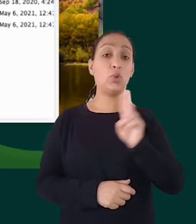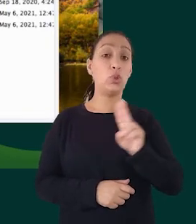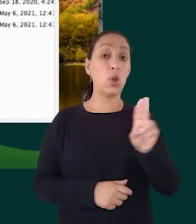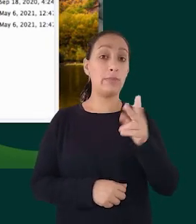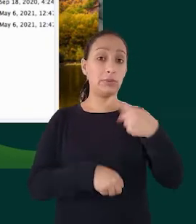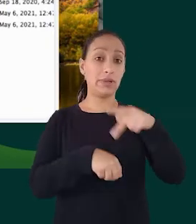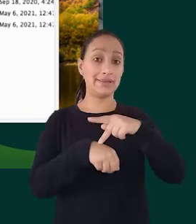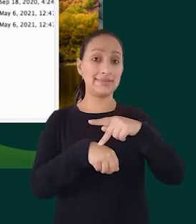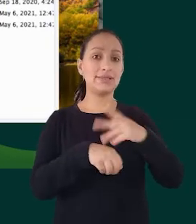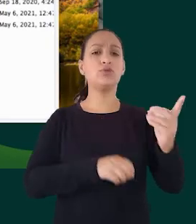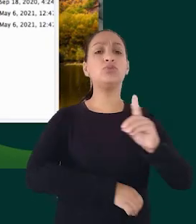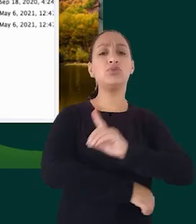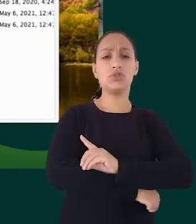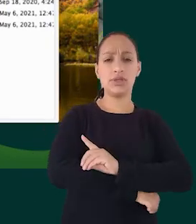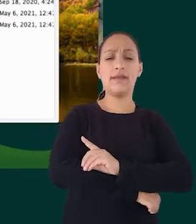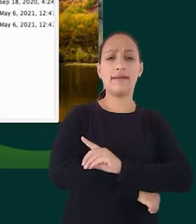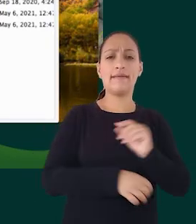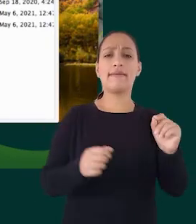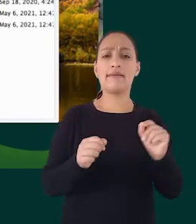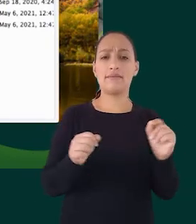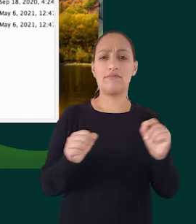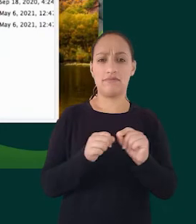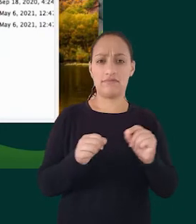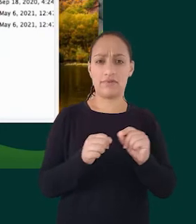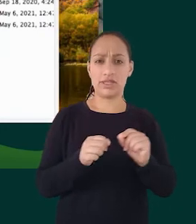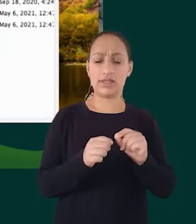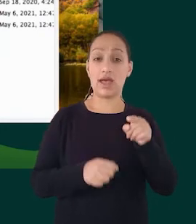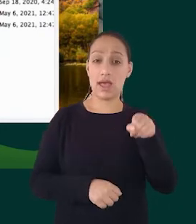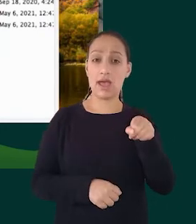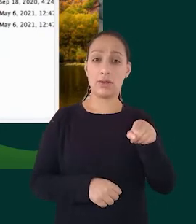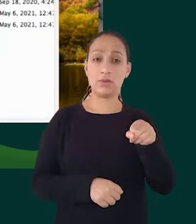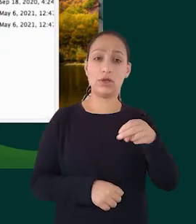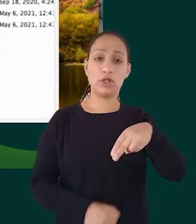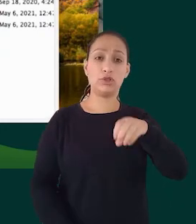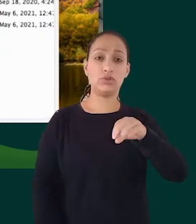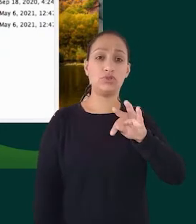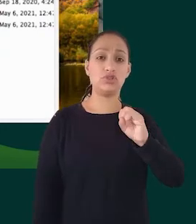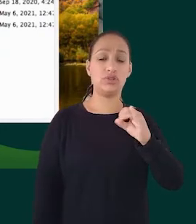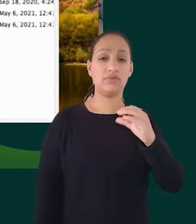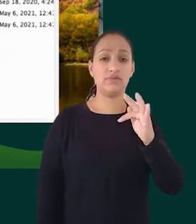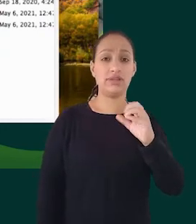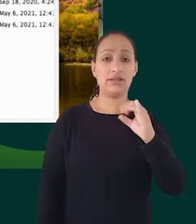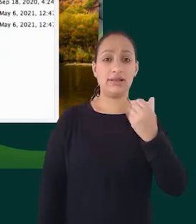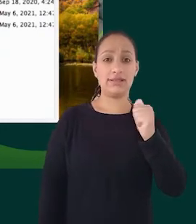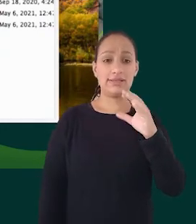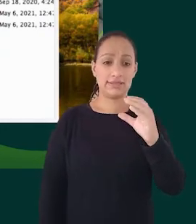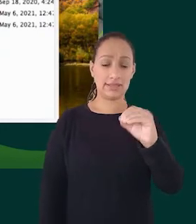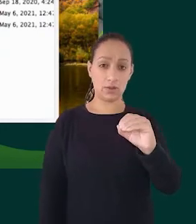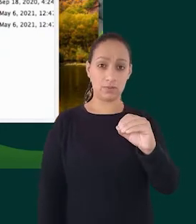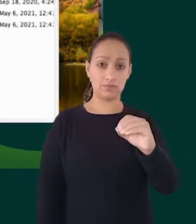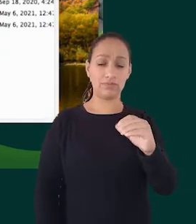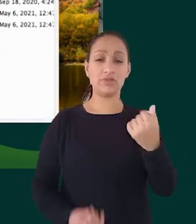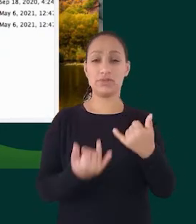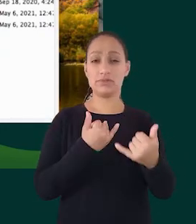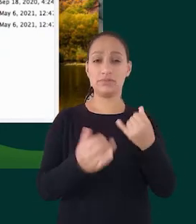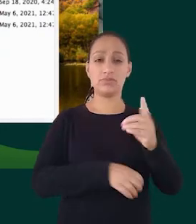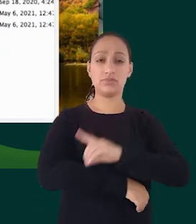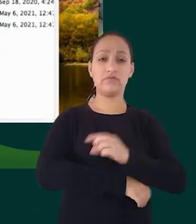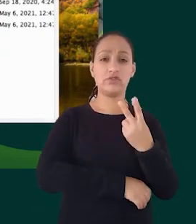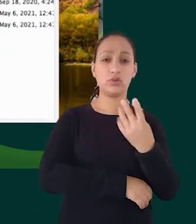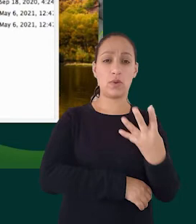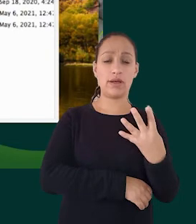data em que foi feita a notificação. Então, aqui, por exemplo, no dia 24 de fevereiro de